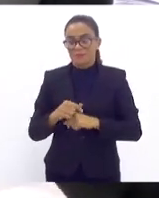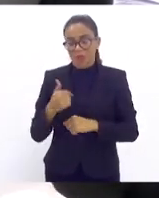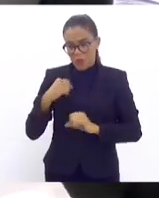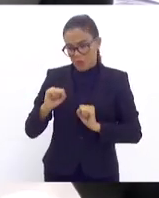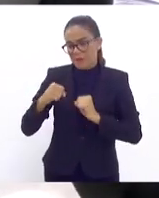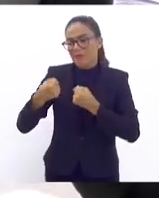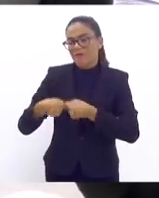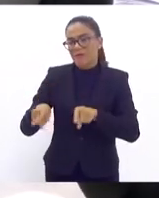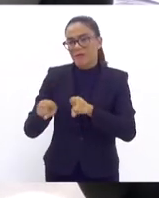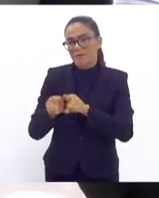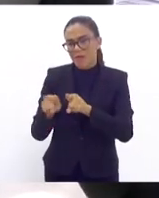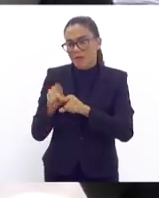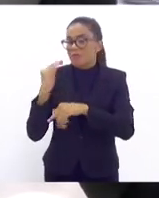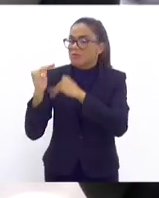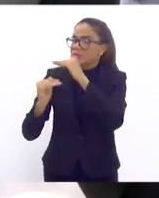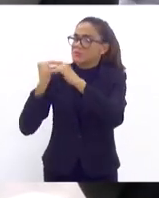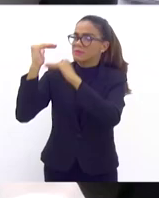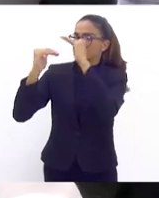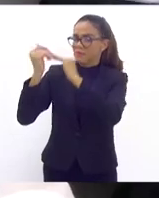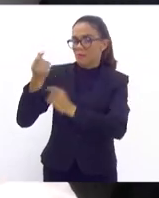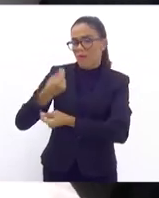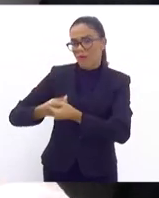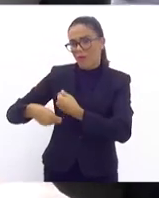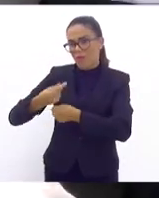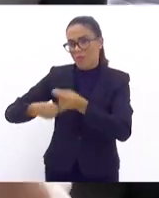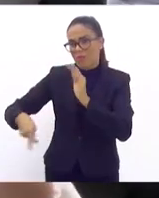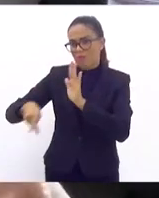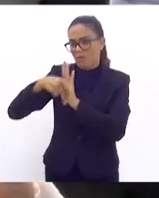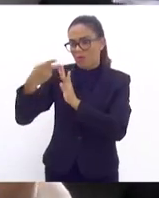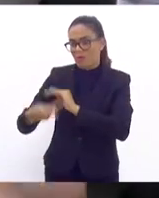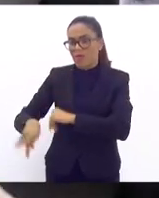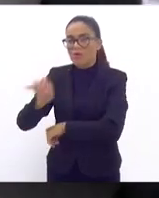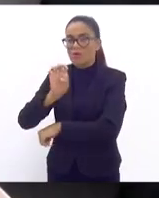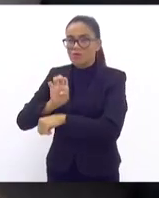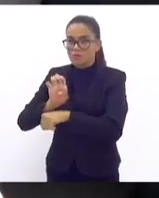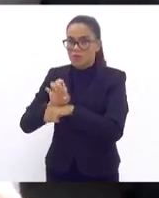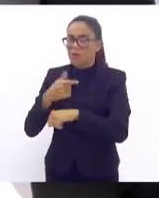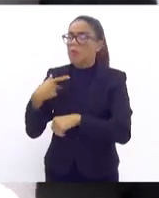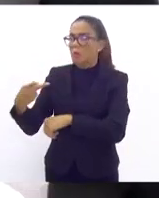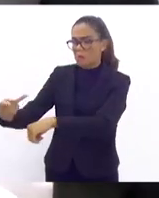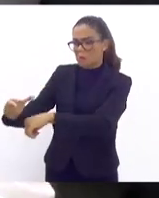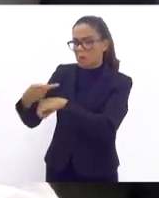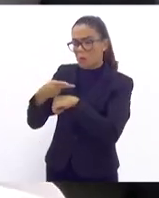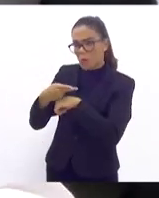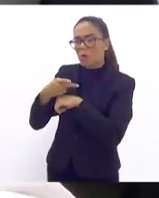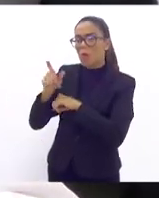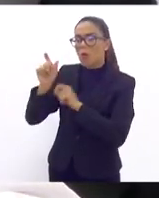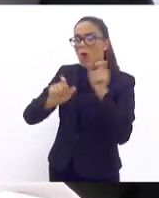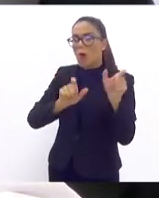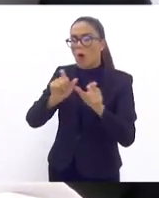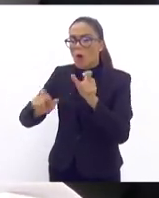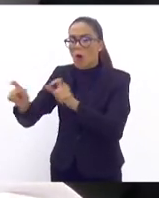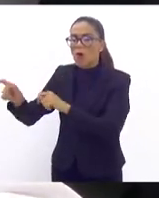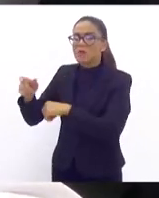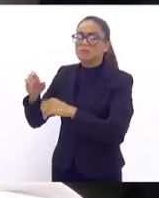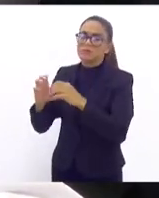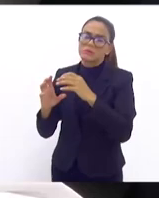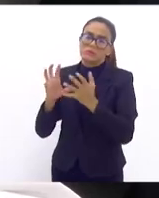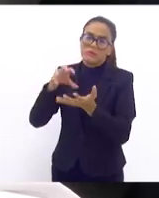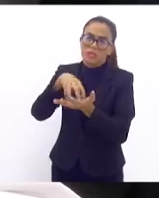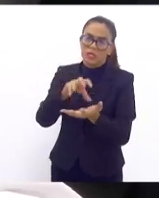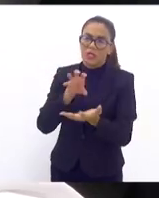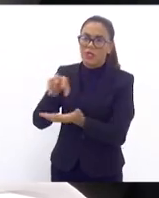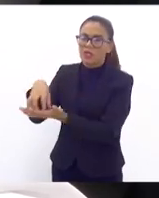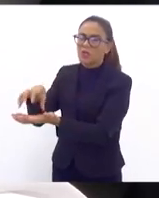defendo, o desenvolvimento econômico do nosso Estado. Também fui procurada por setores, não é, em relação a esse projeto,